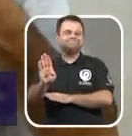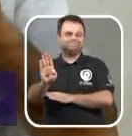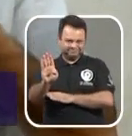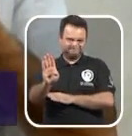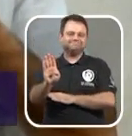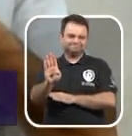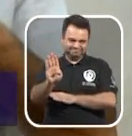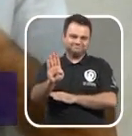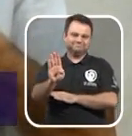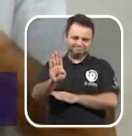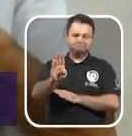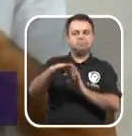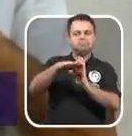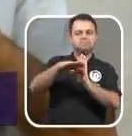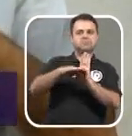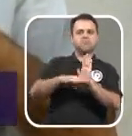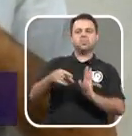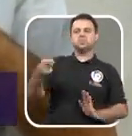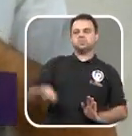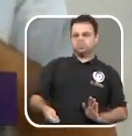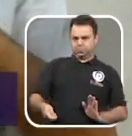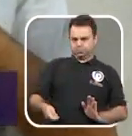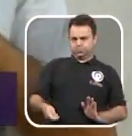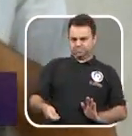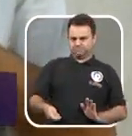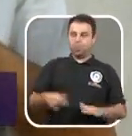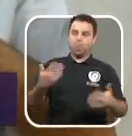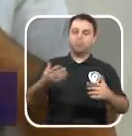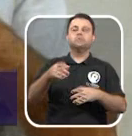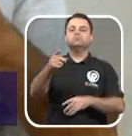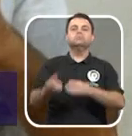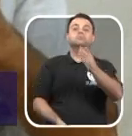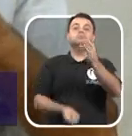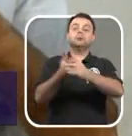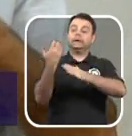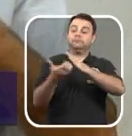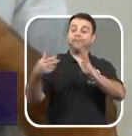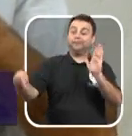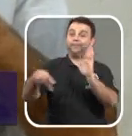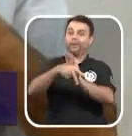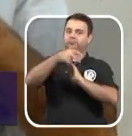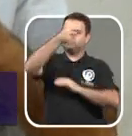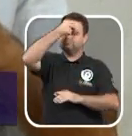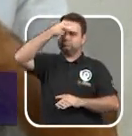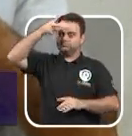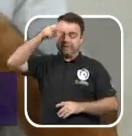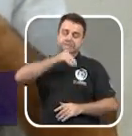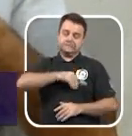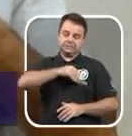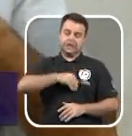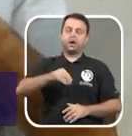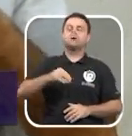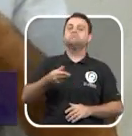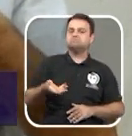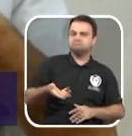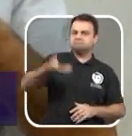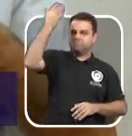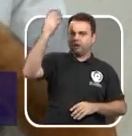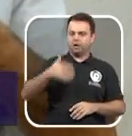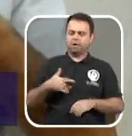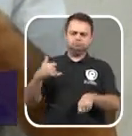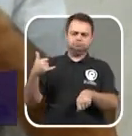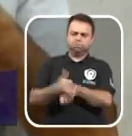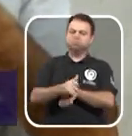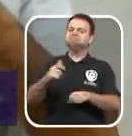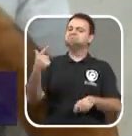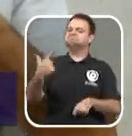ou você criar uma empresa pública para fazer contratação. Você vai pagar mais, risco zero de calote. A